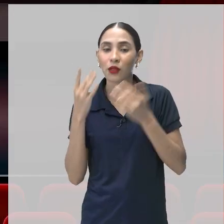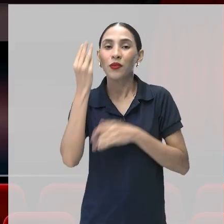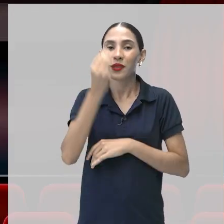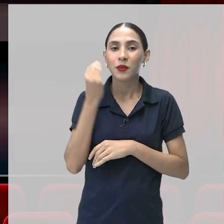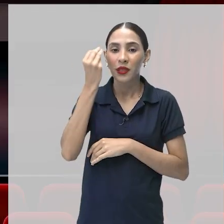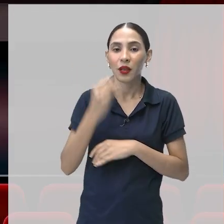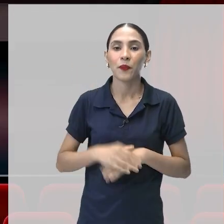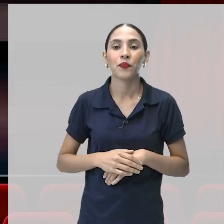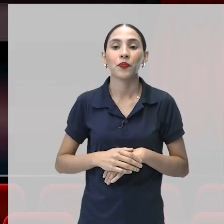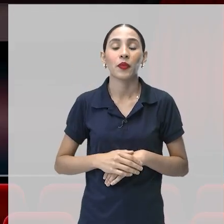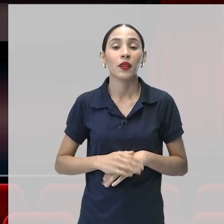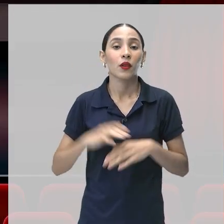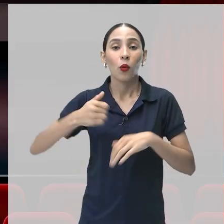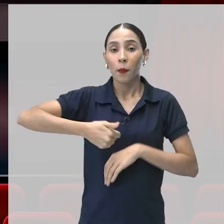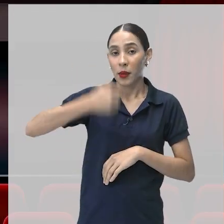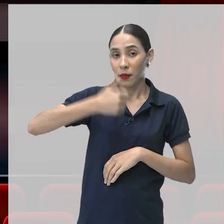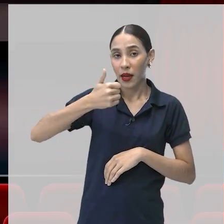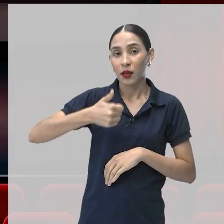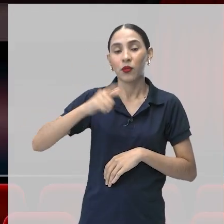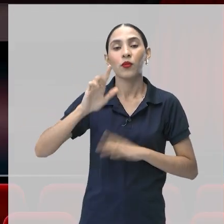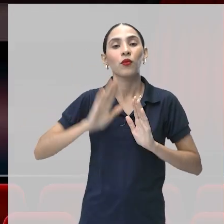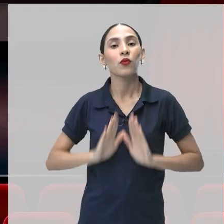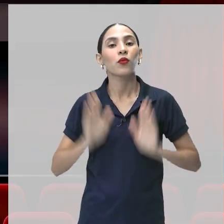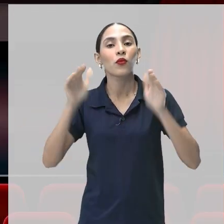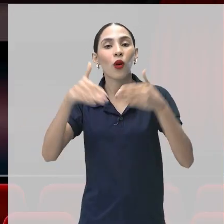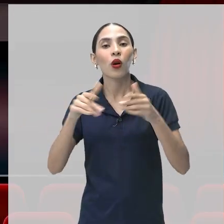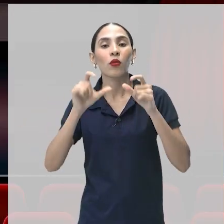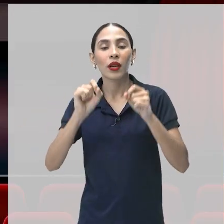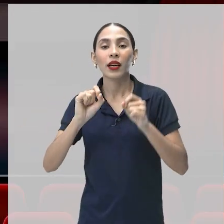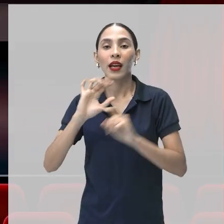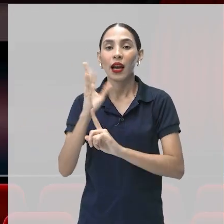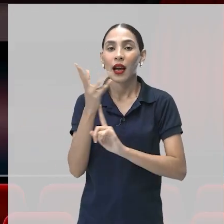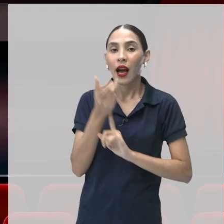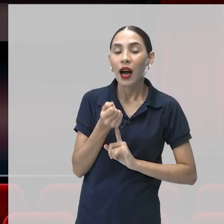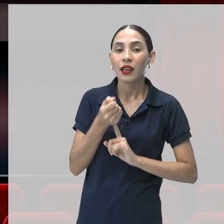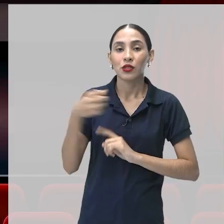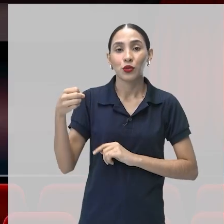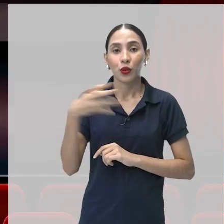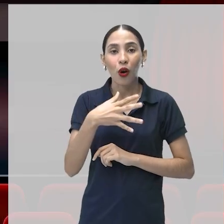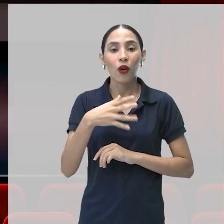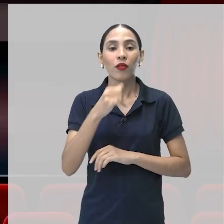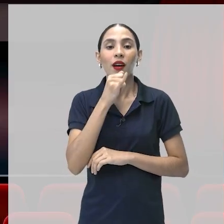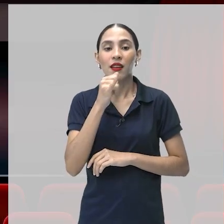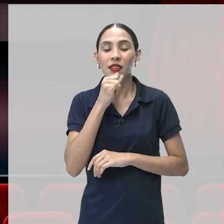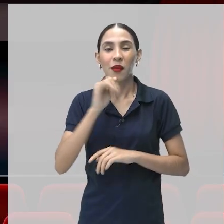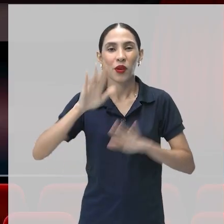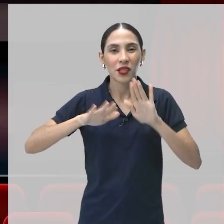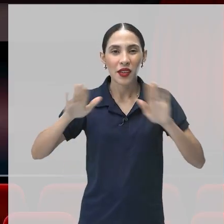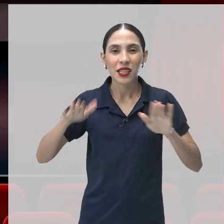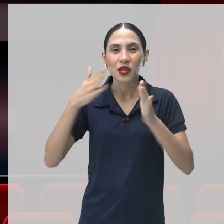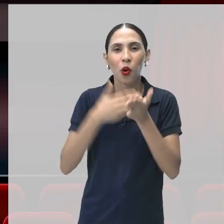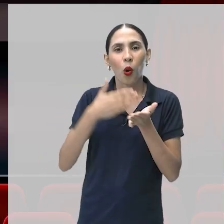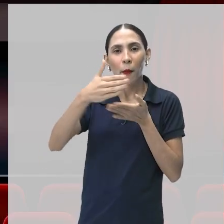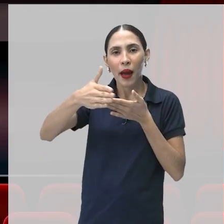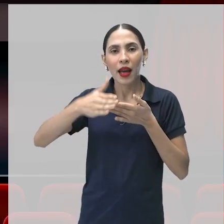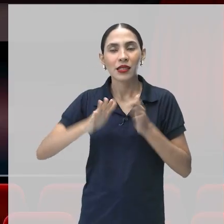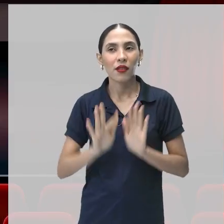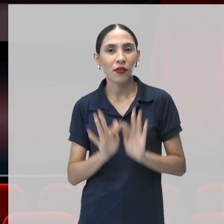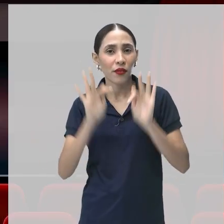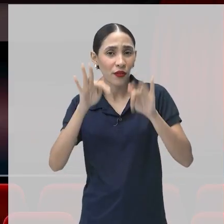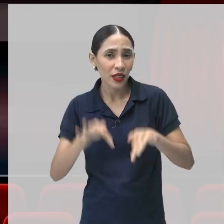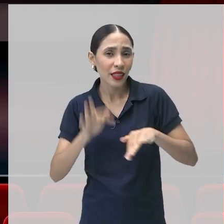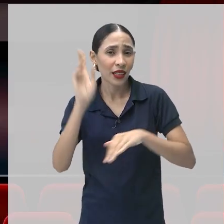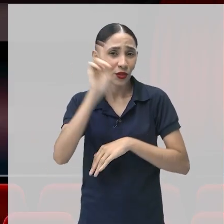absurdo é aquele voltado mais para a arte moderna, quer dizer, às vezes começa pelo fim, né,